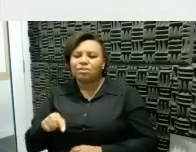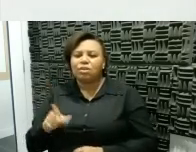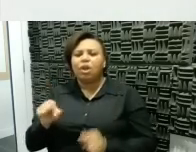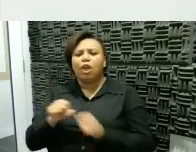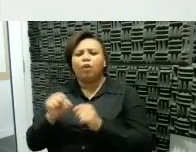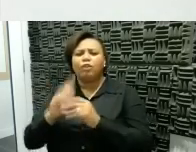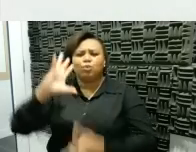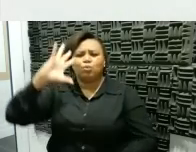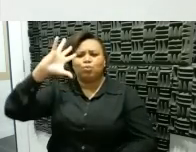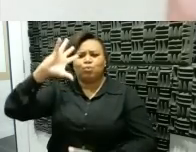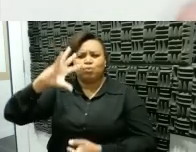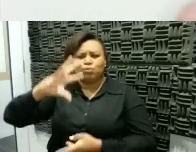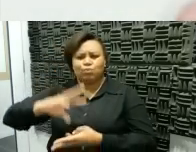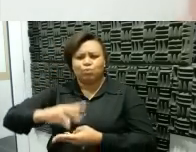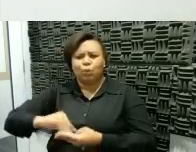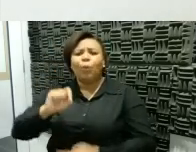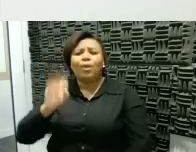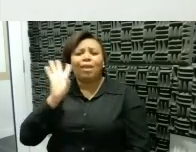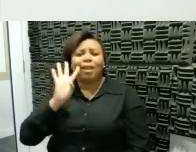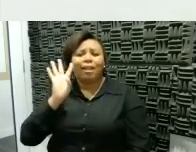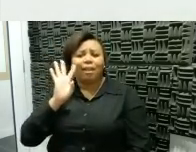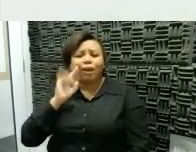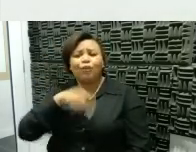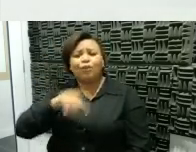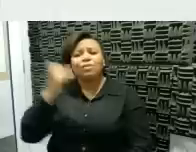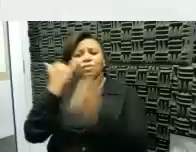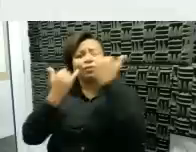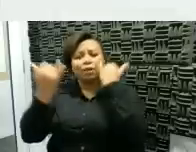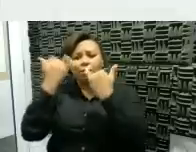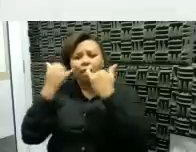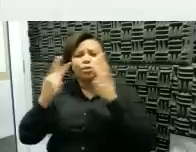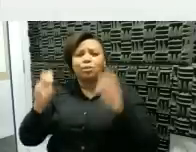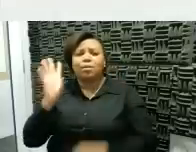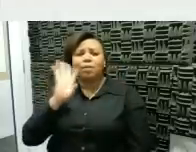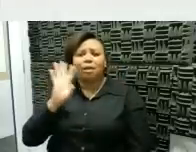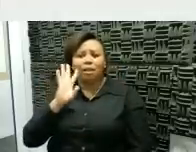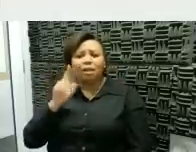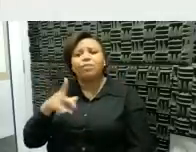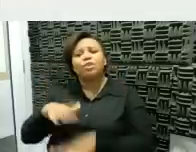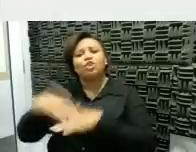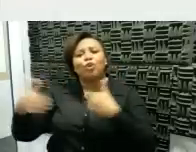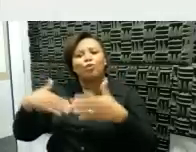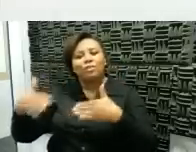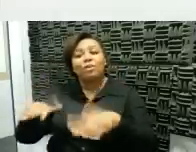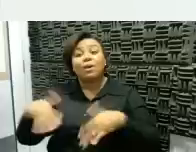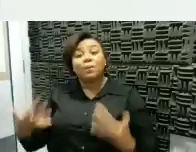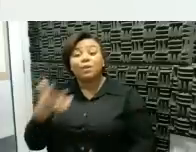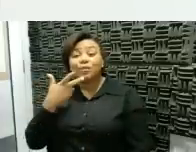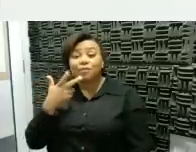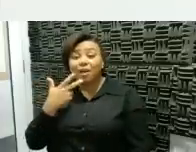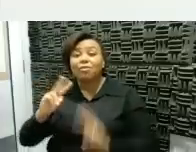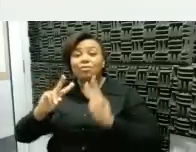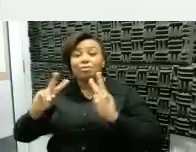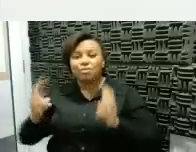vocês se informarem sobre o que que é legal a gente conversar quando fala né sobre a questão da